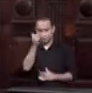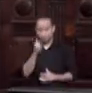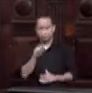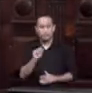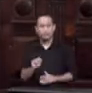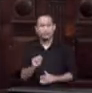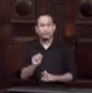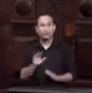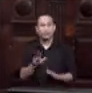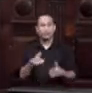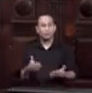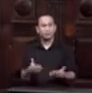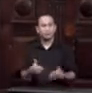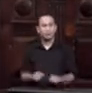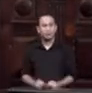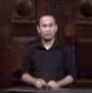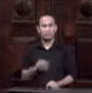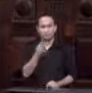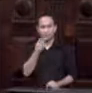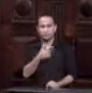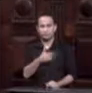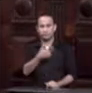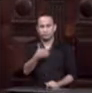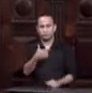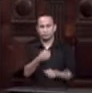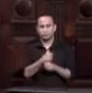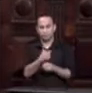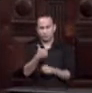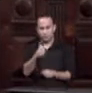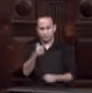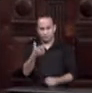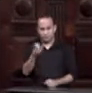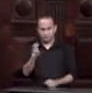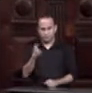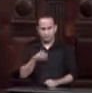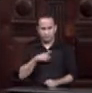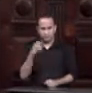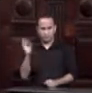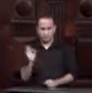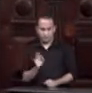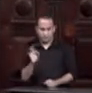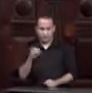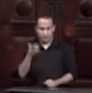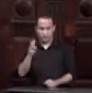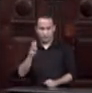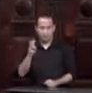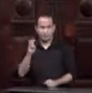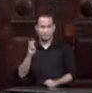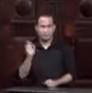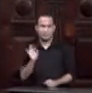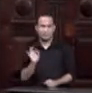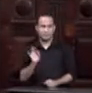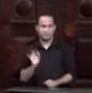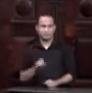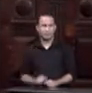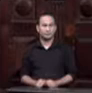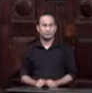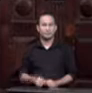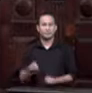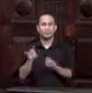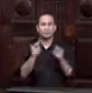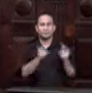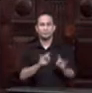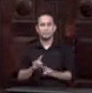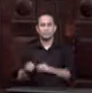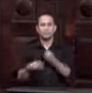que quando se retroage a 2015, se inclui um percentual de 15%, e especialmente